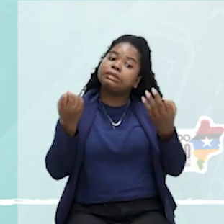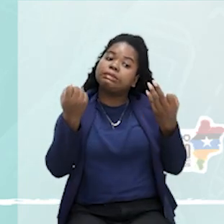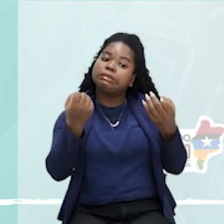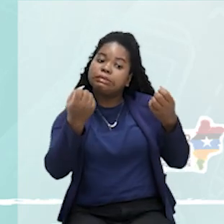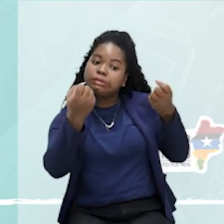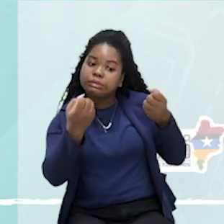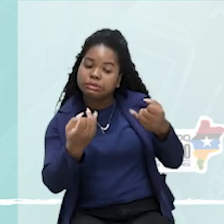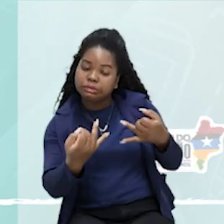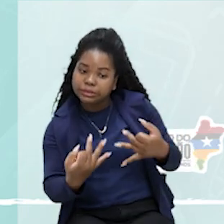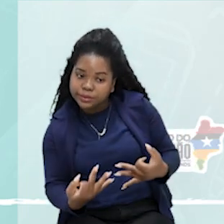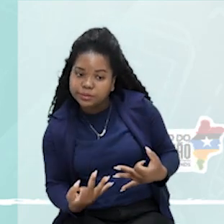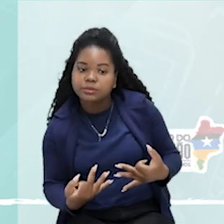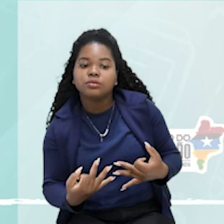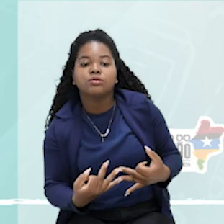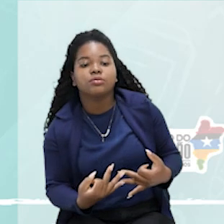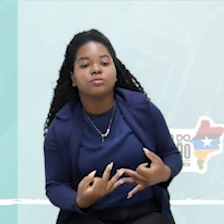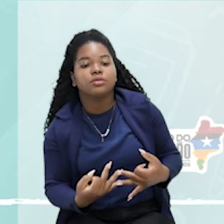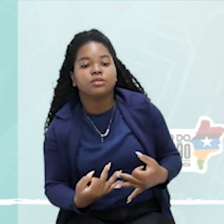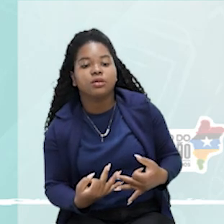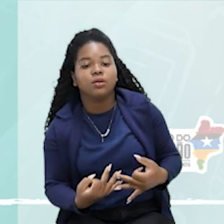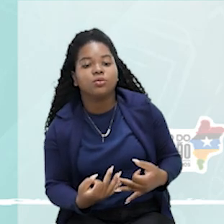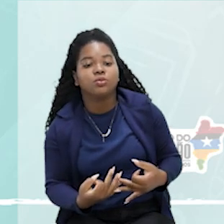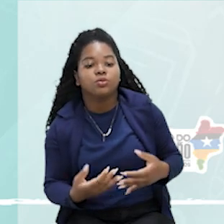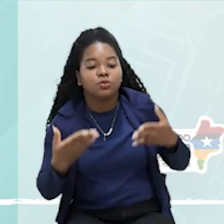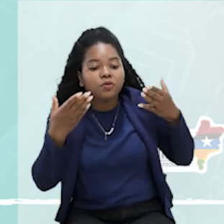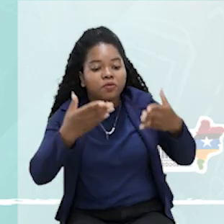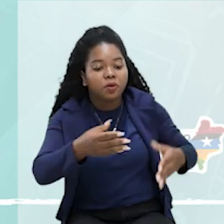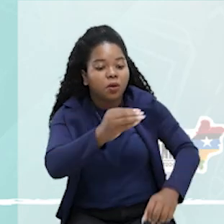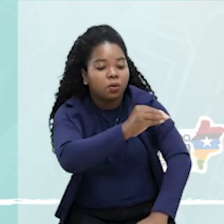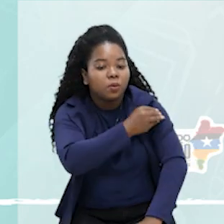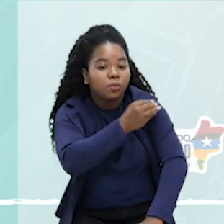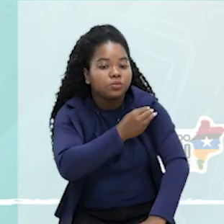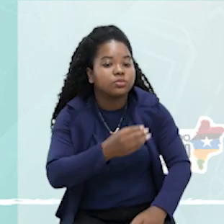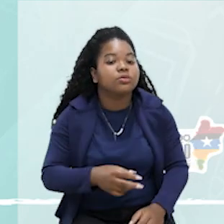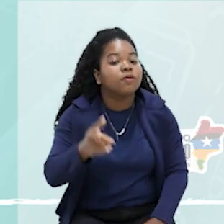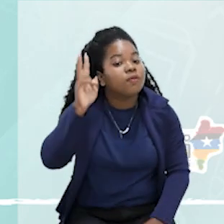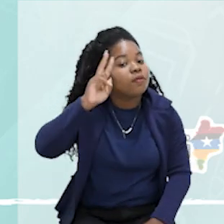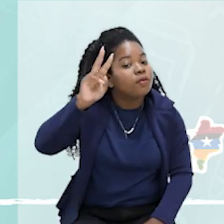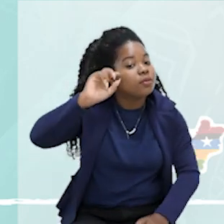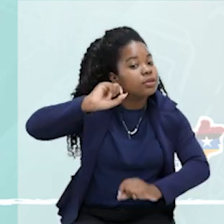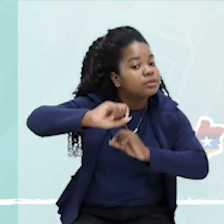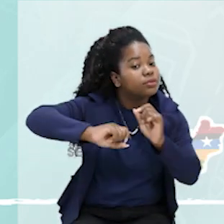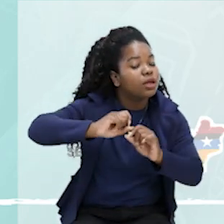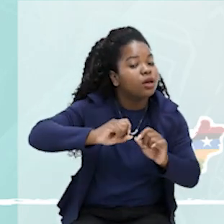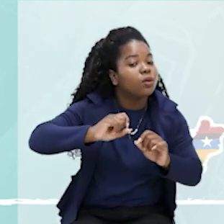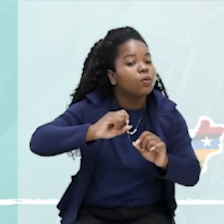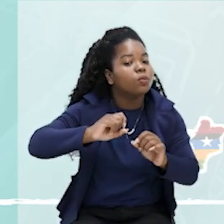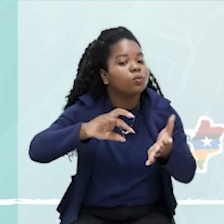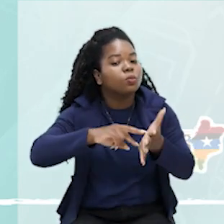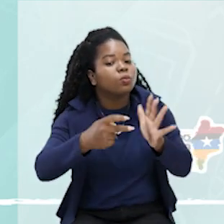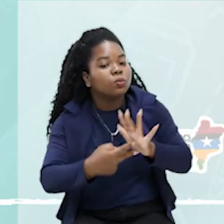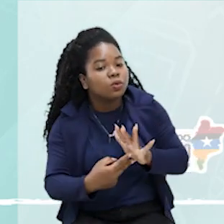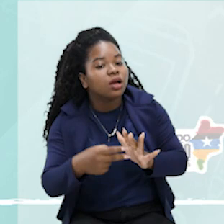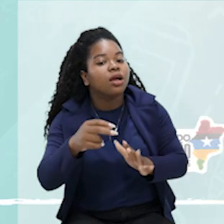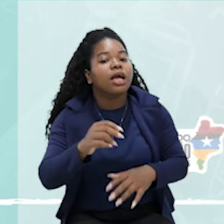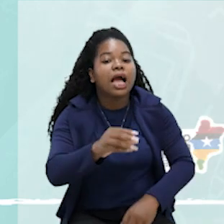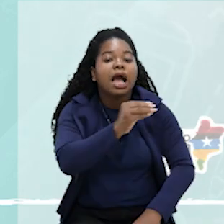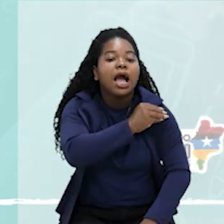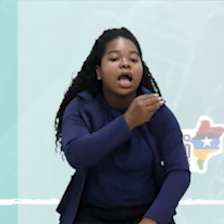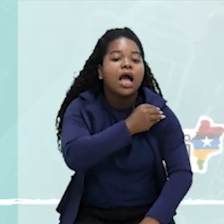de reações dos álcools vamos primeiramente relembrar o que é um álcool Ok